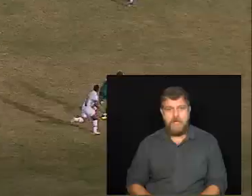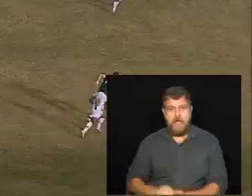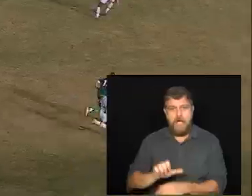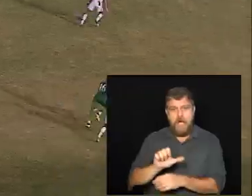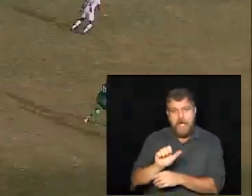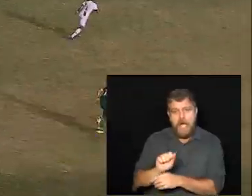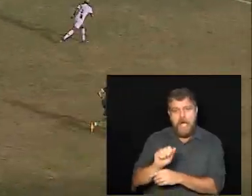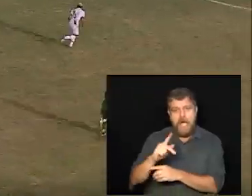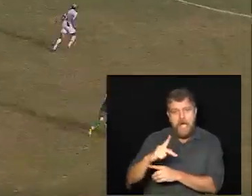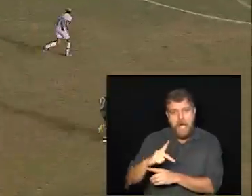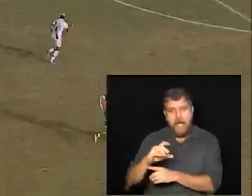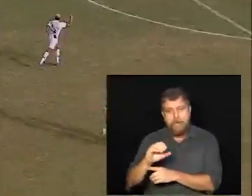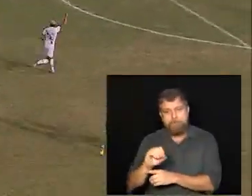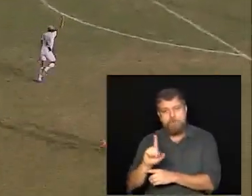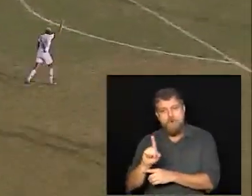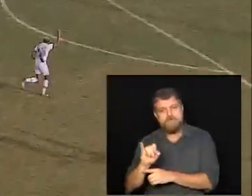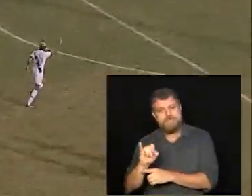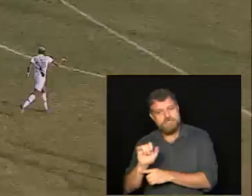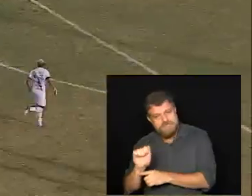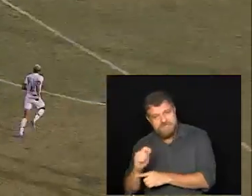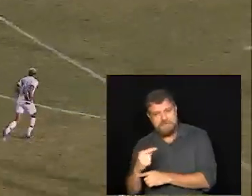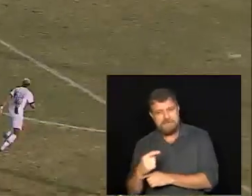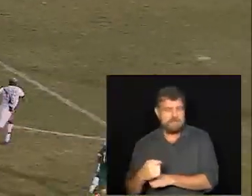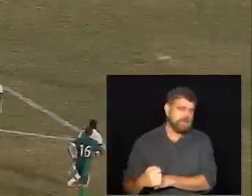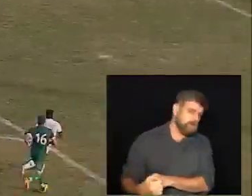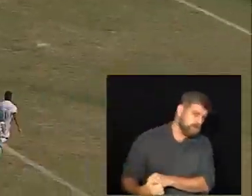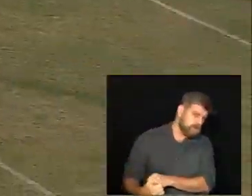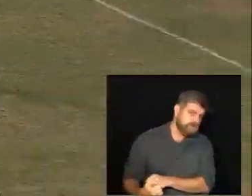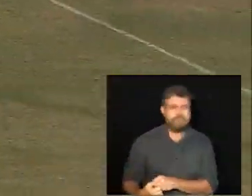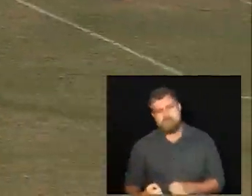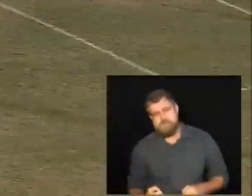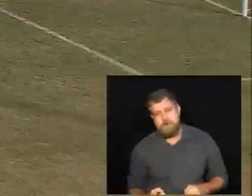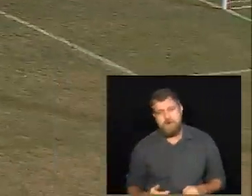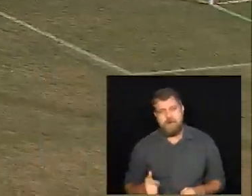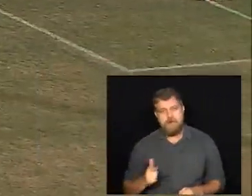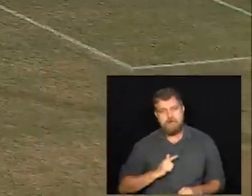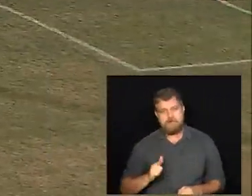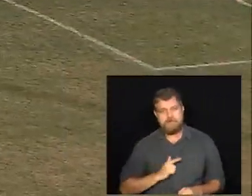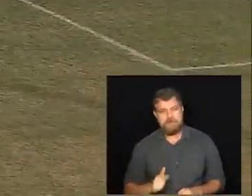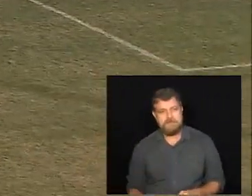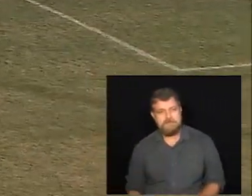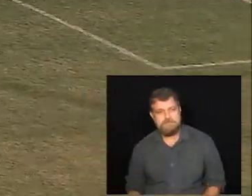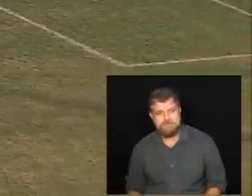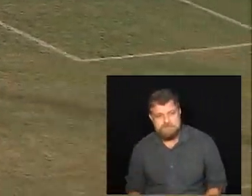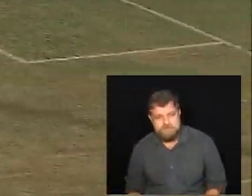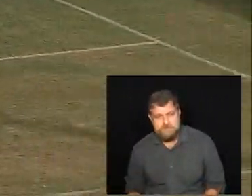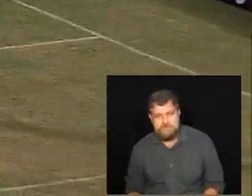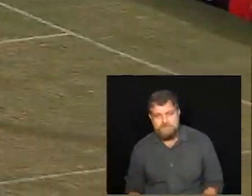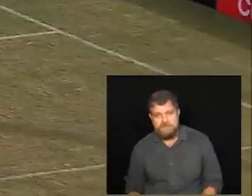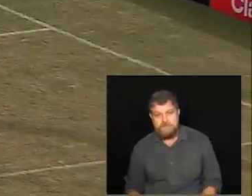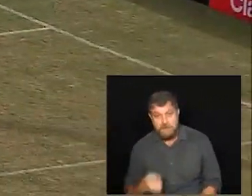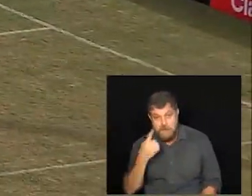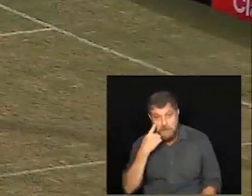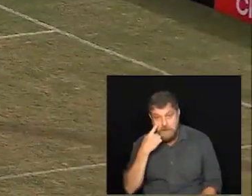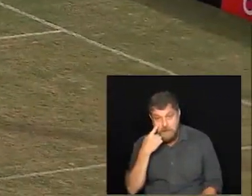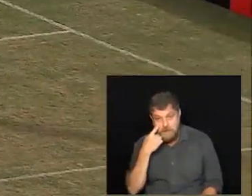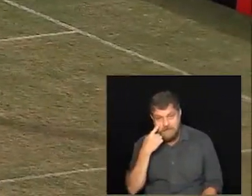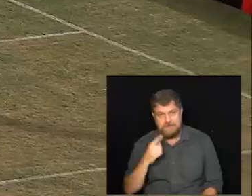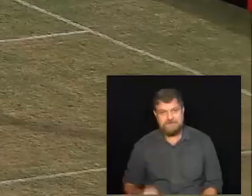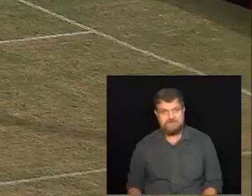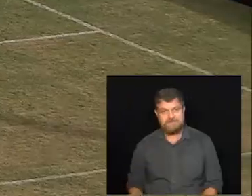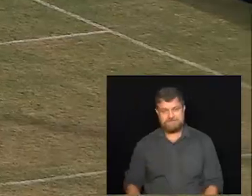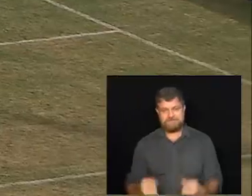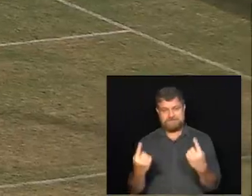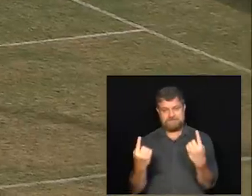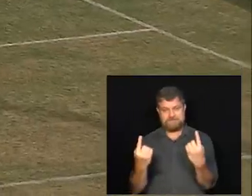era o efeito surpresa ali na área de cabeça, marcou o gol de empate da Macaca, que já dava a vaga à segunda fase, mas